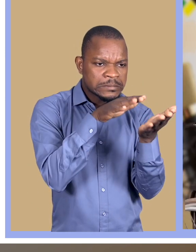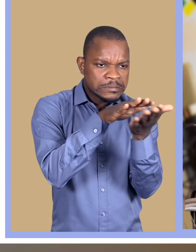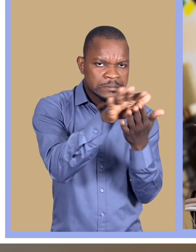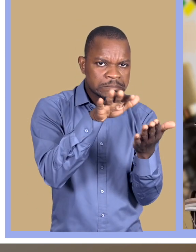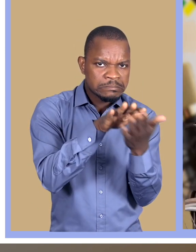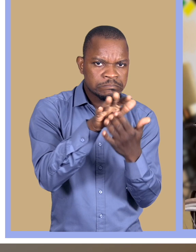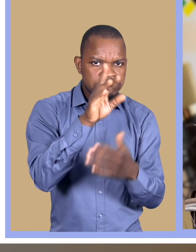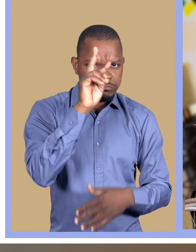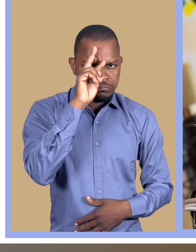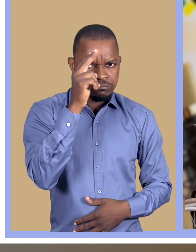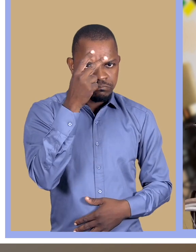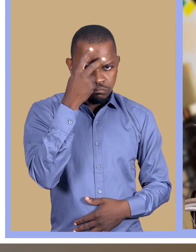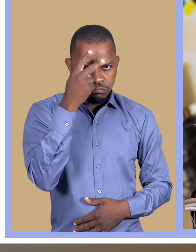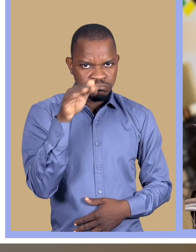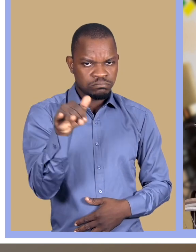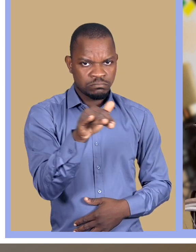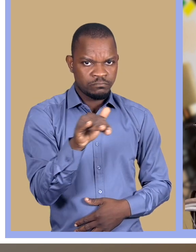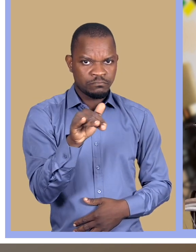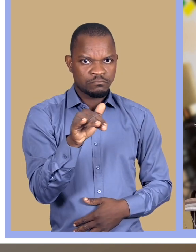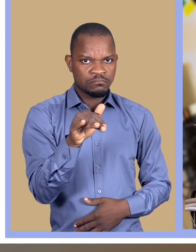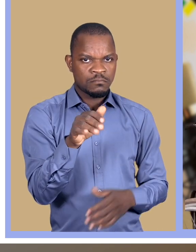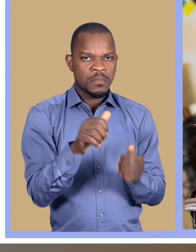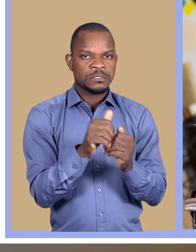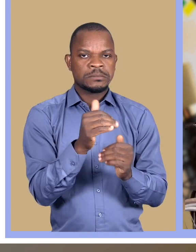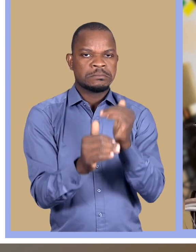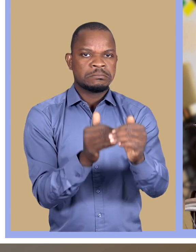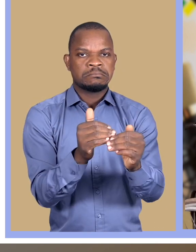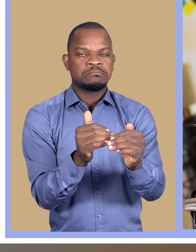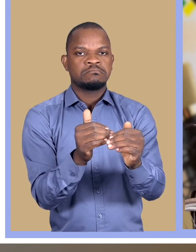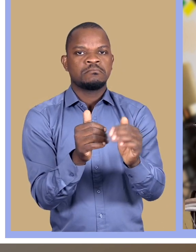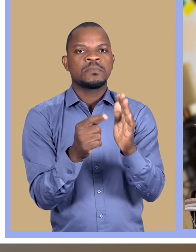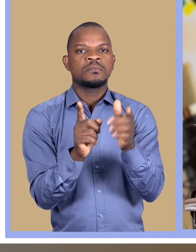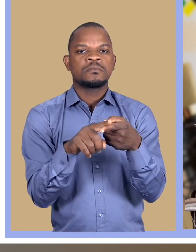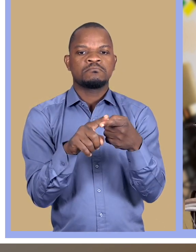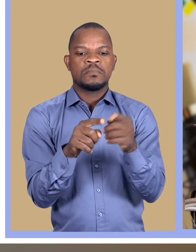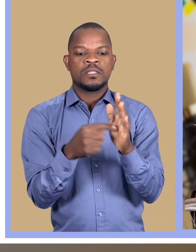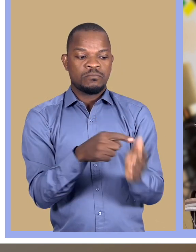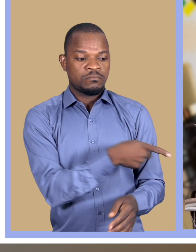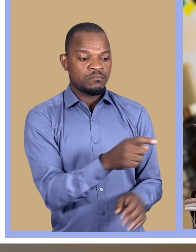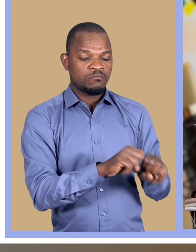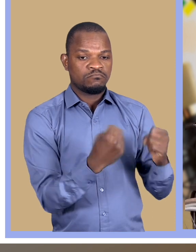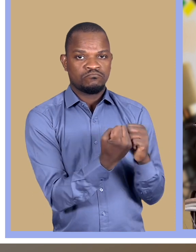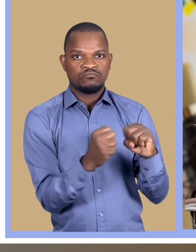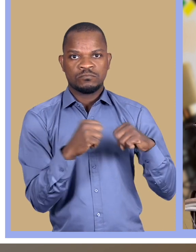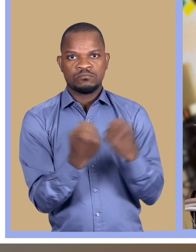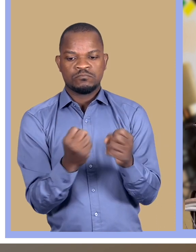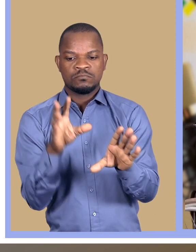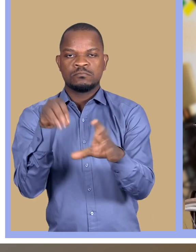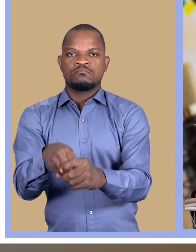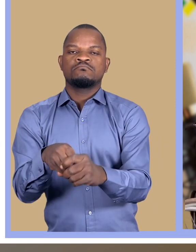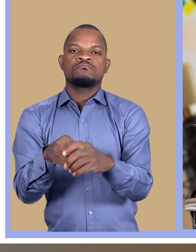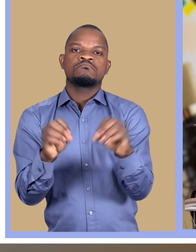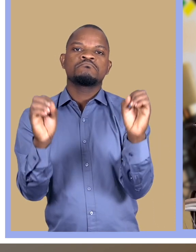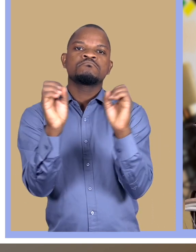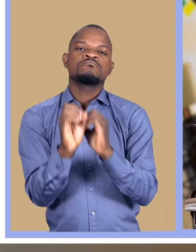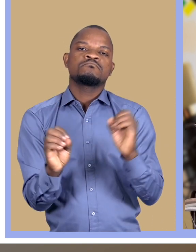levar esta discussão para longe, não se incluem estas organizações, não se pensa nestas organizações, não se olha para